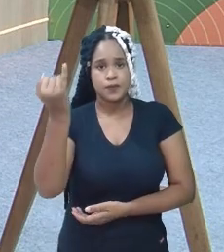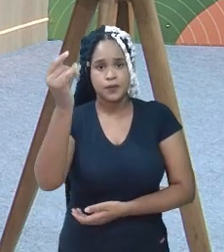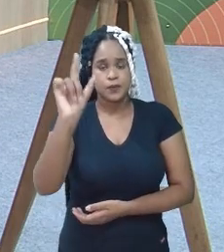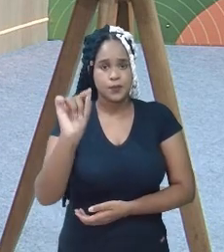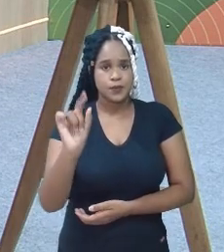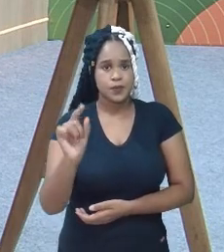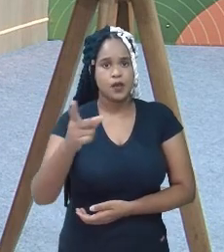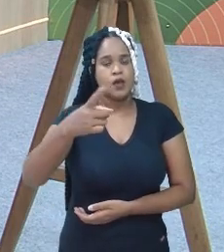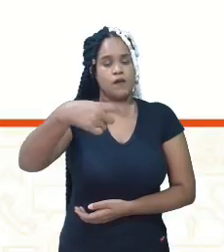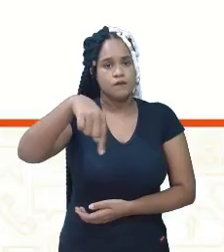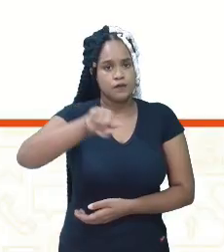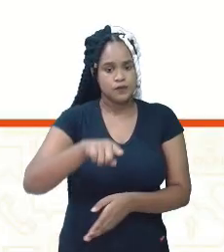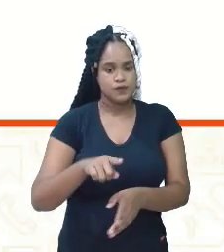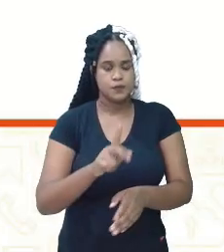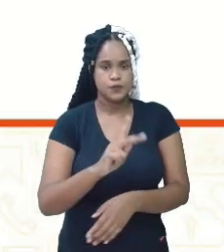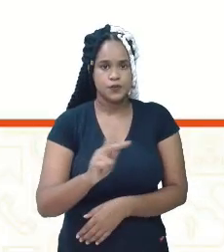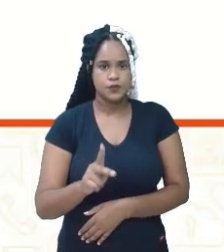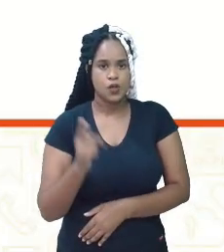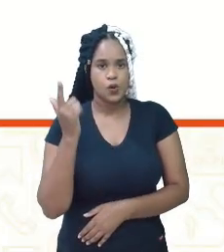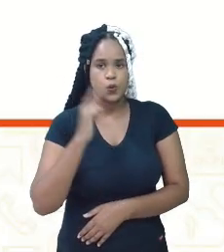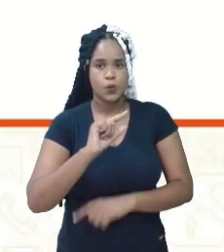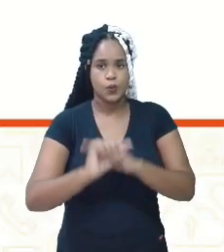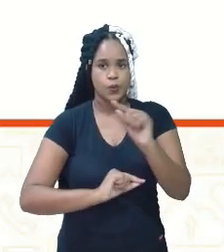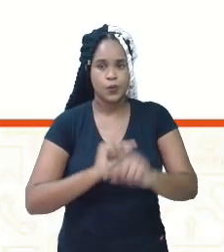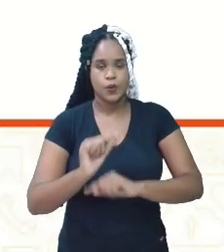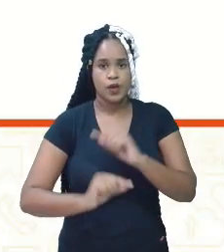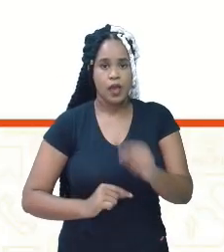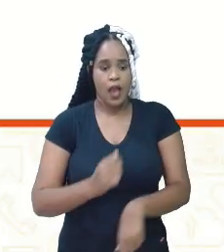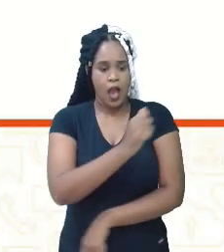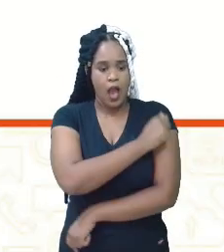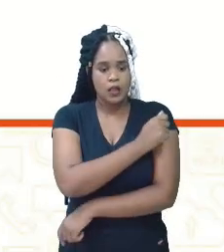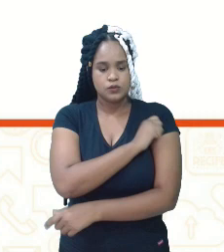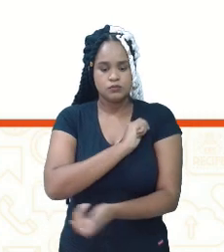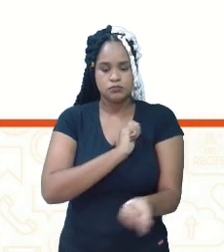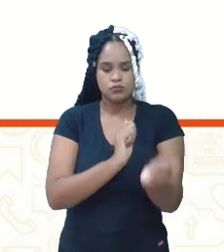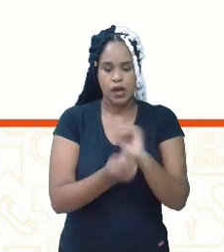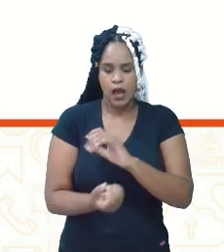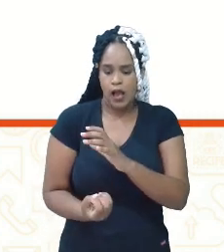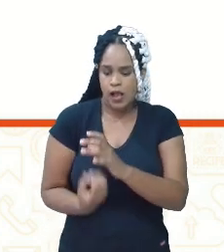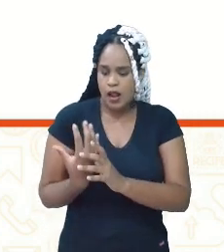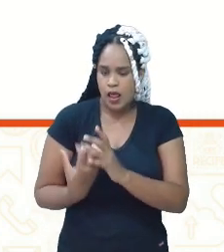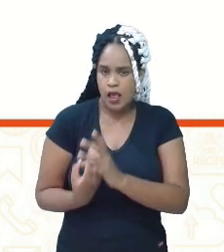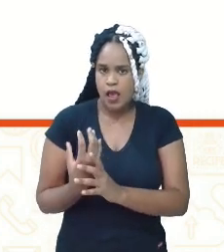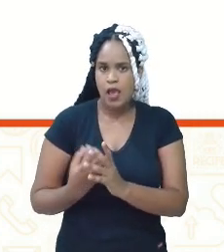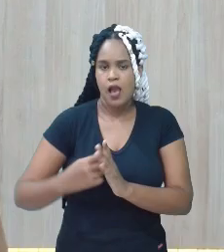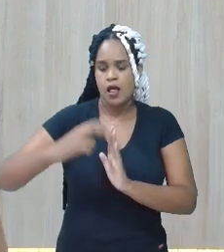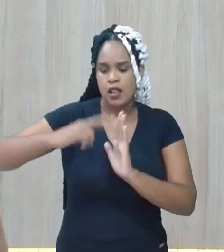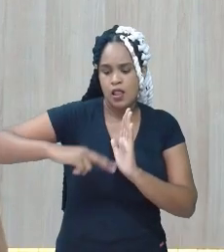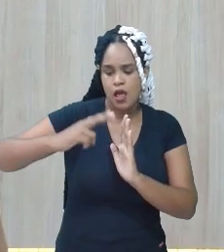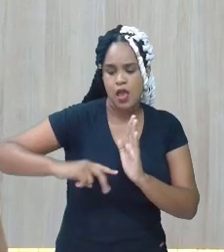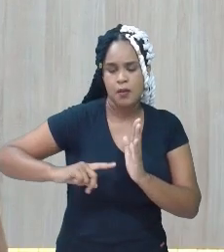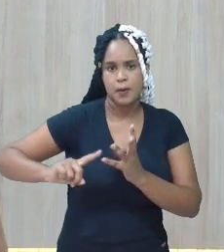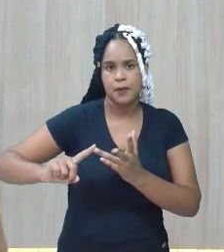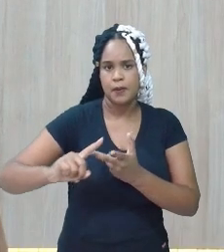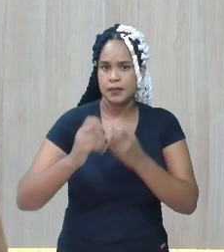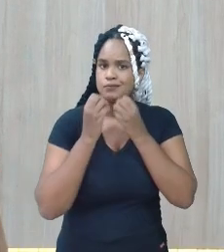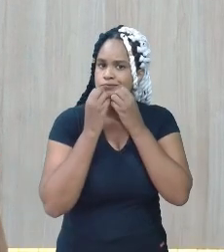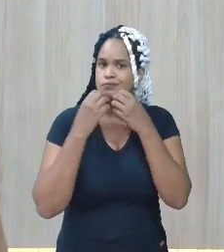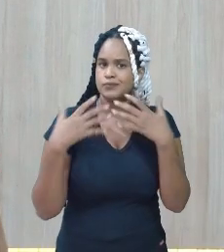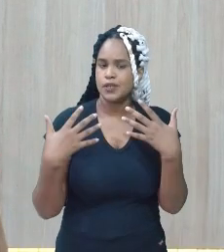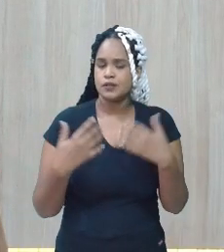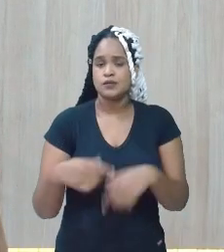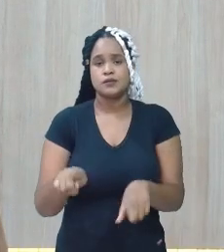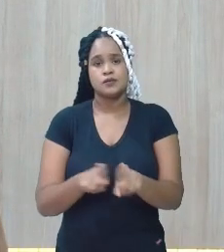não é, transformar os estudantes em bons leitores e bons produtores. Que esse estudante ele